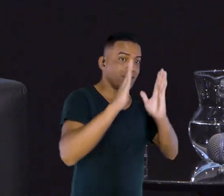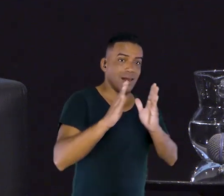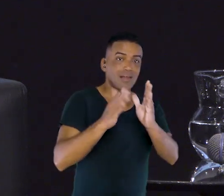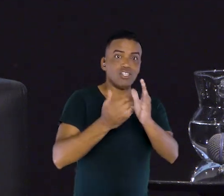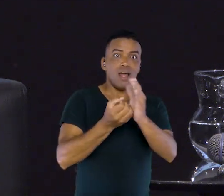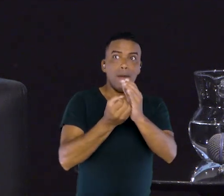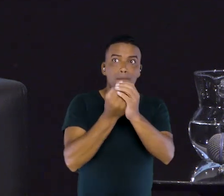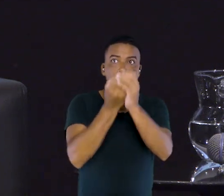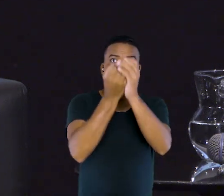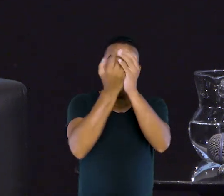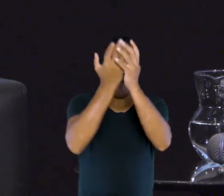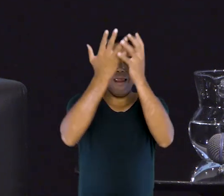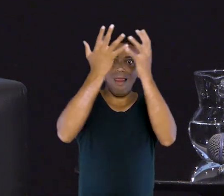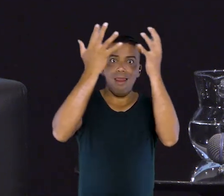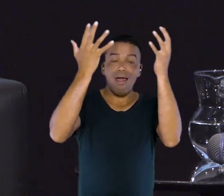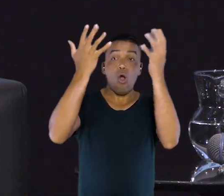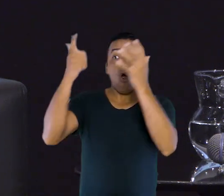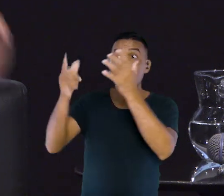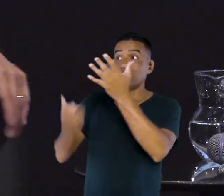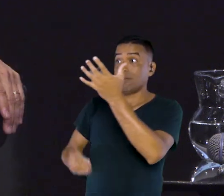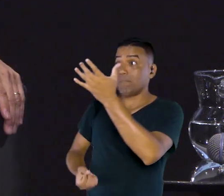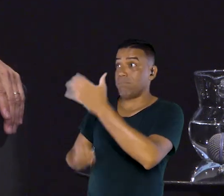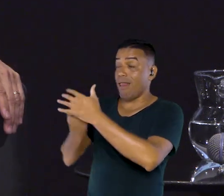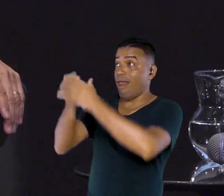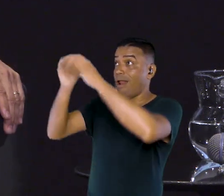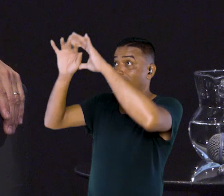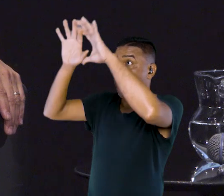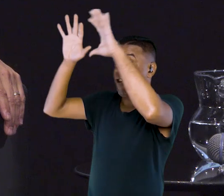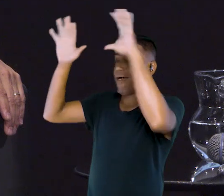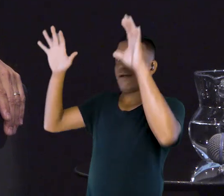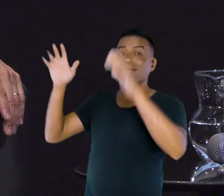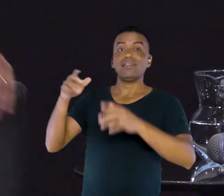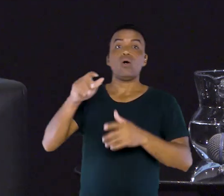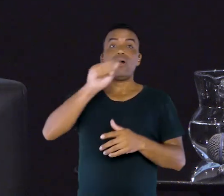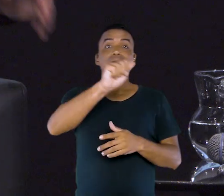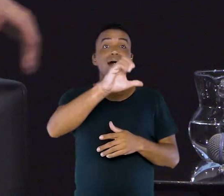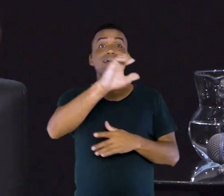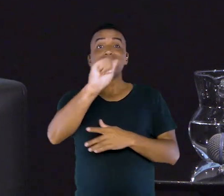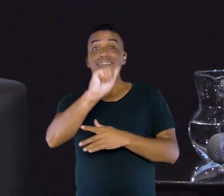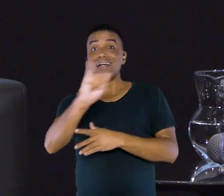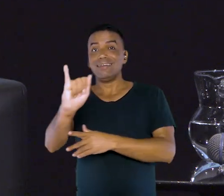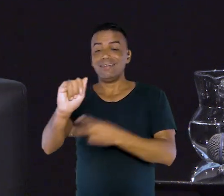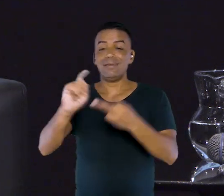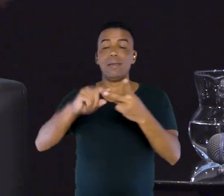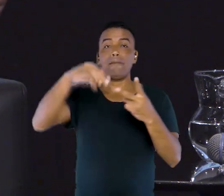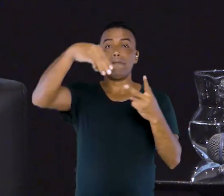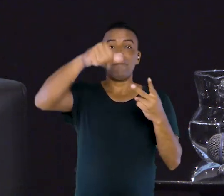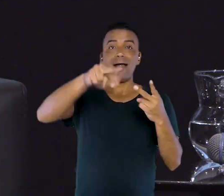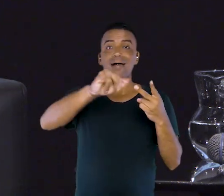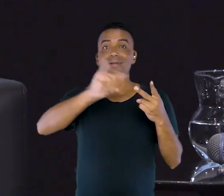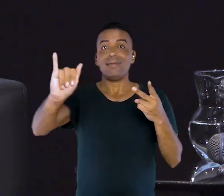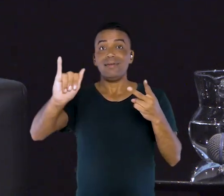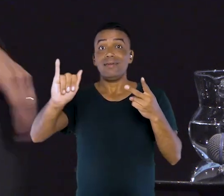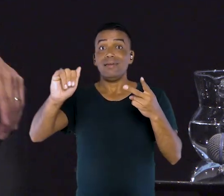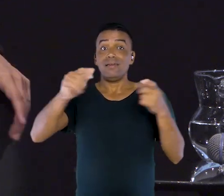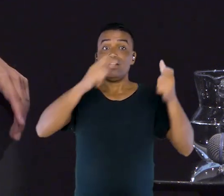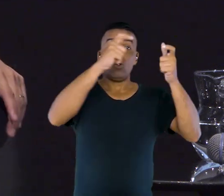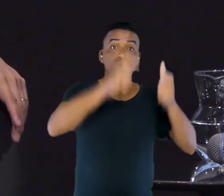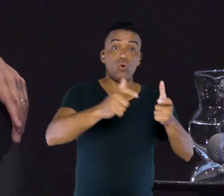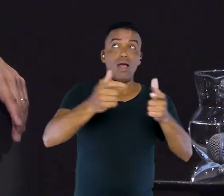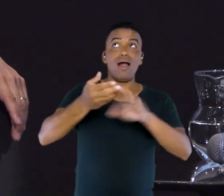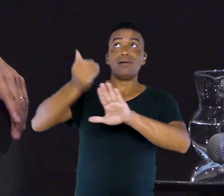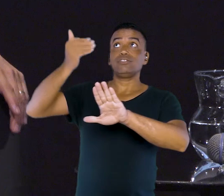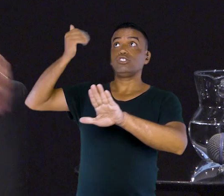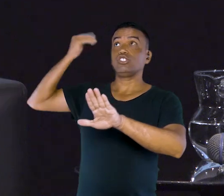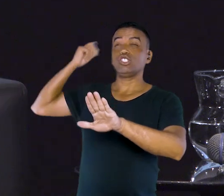estão virando capoeira, as fruteiras estão crescendo, né? A gente tem árvores como açaí, umari, tem um monte de coisa que vai crescendo no lugar